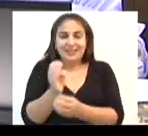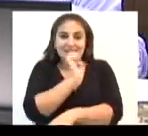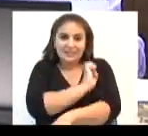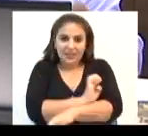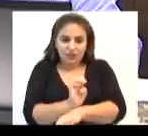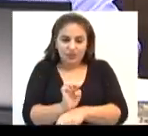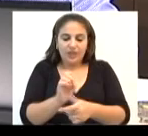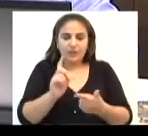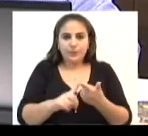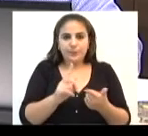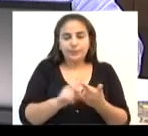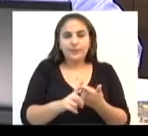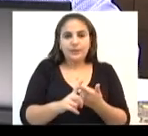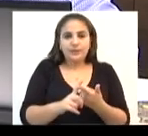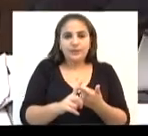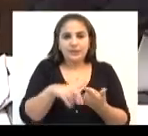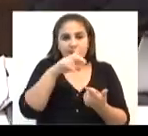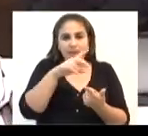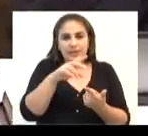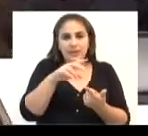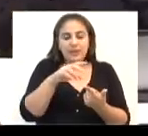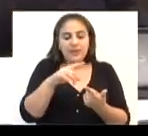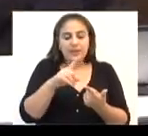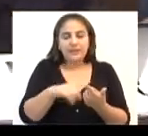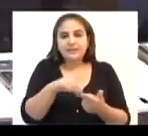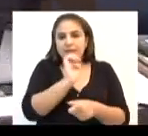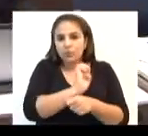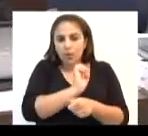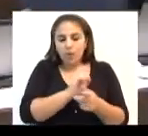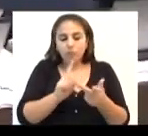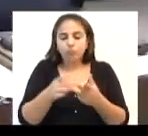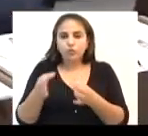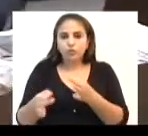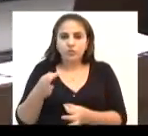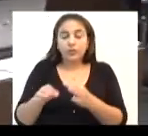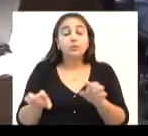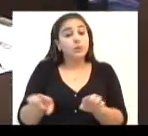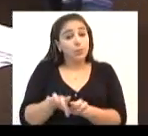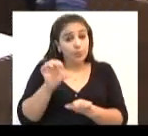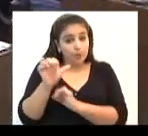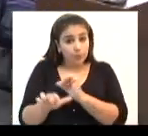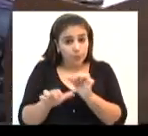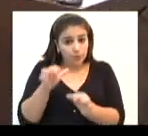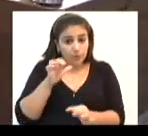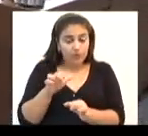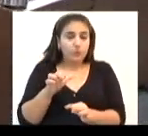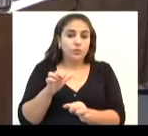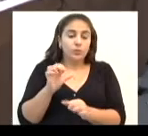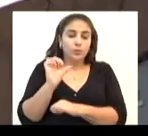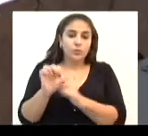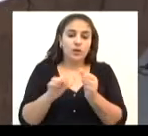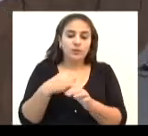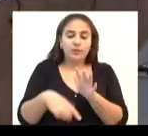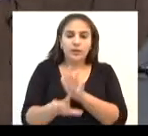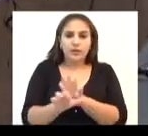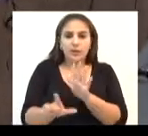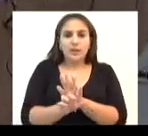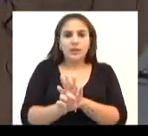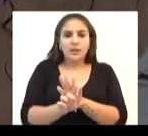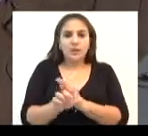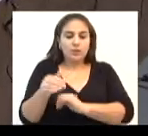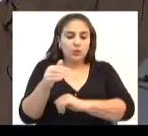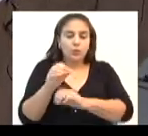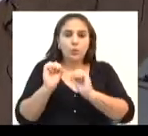Executivo Estadual e Judiciário, além do projeto que alterava a lei que institui o sistema do